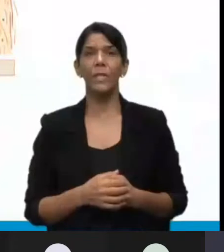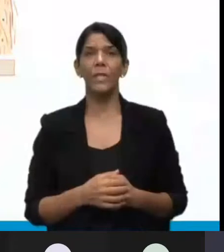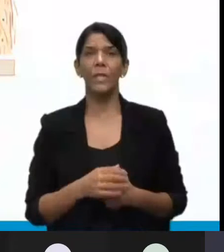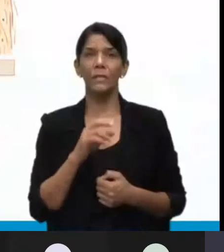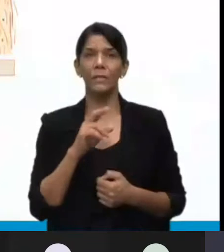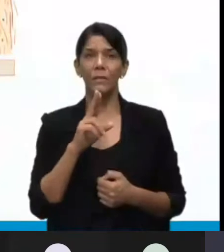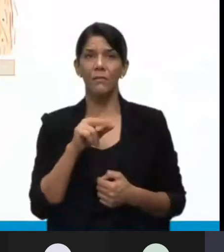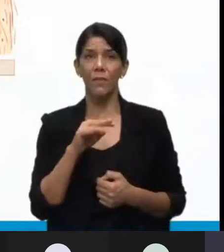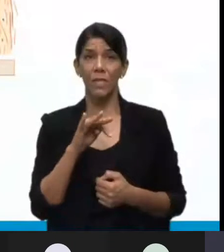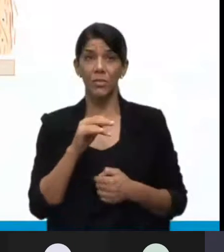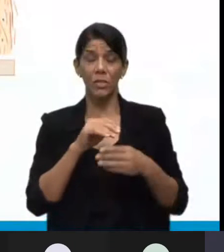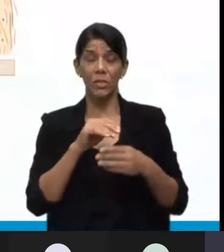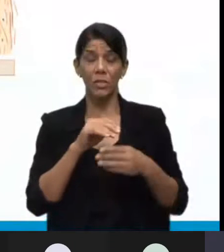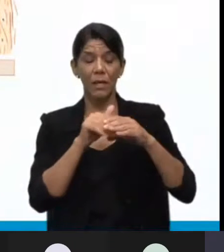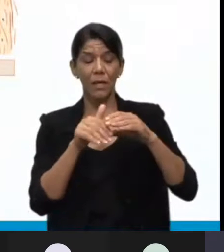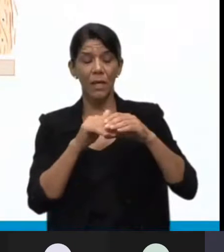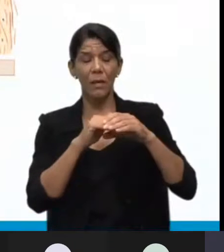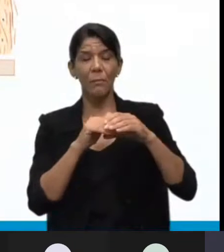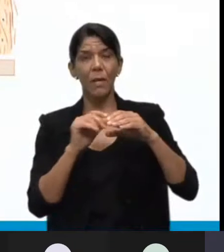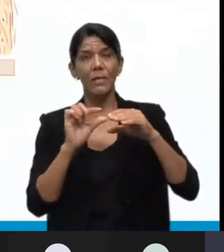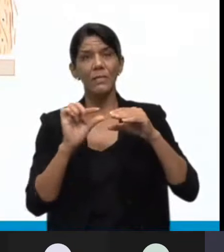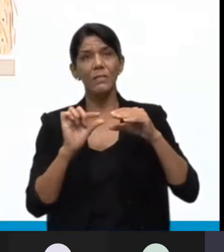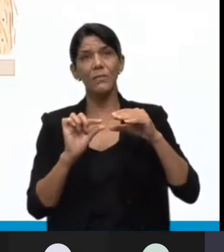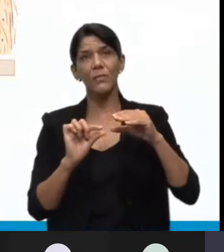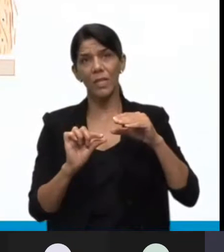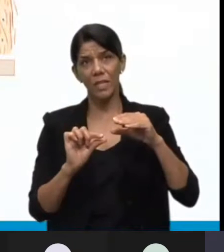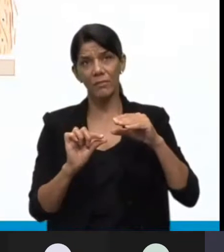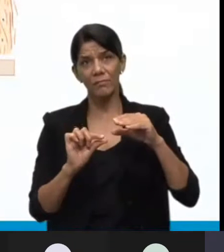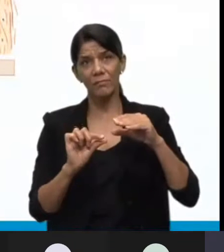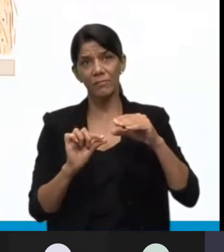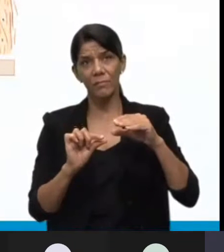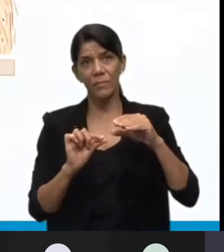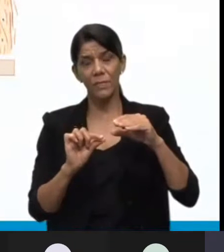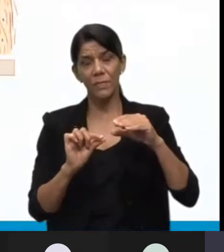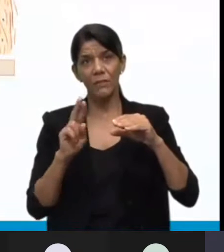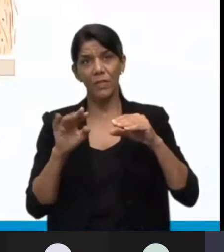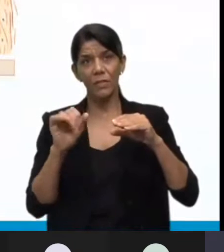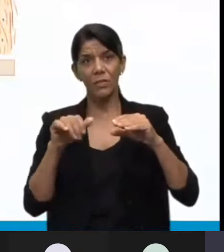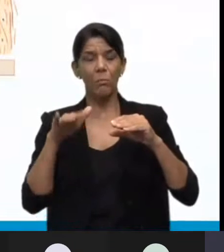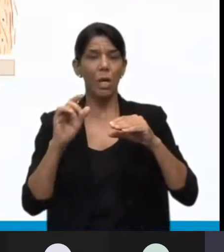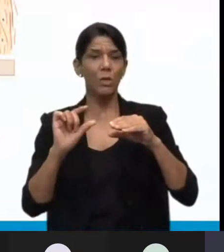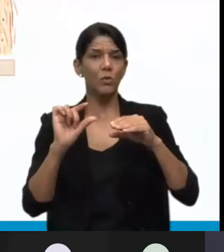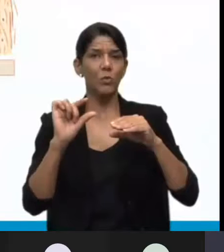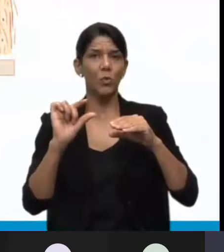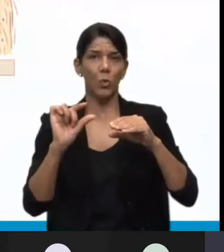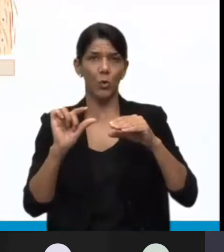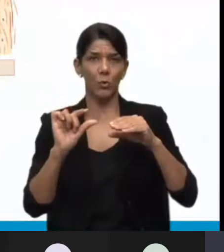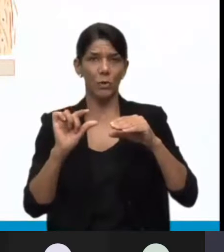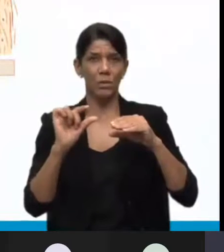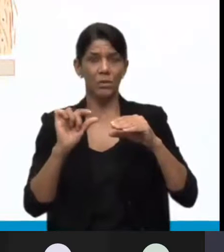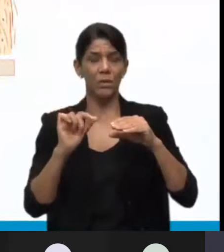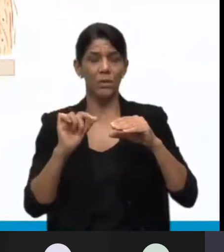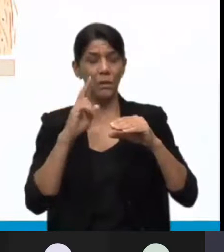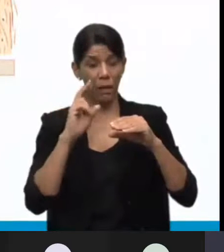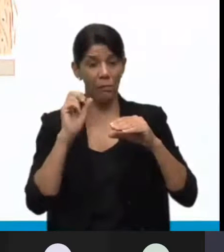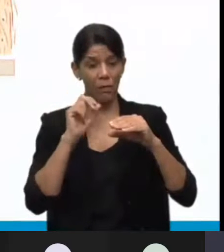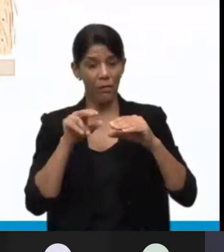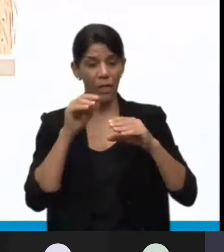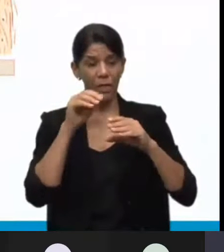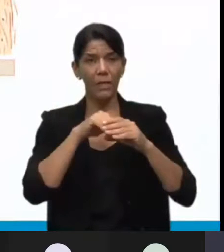túnica adventícia, ela é um pouco mais delgada do que a túnica adventícia que nós vemos lá nas